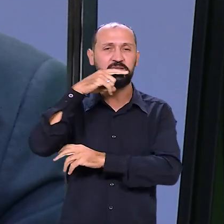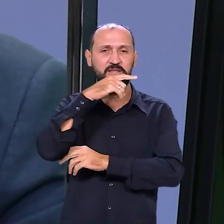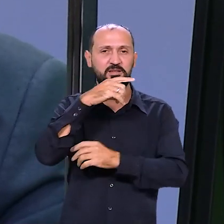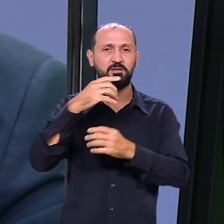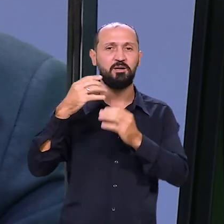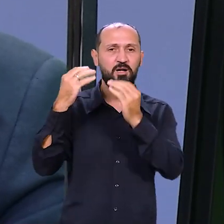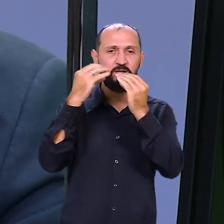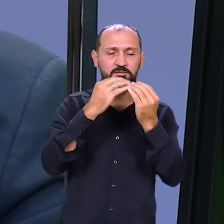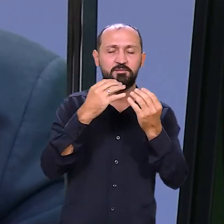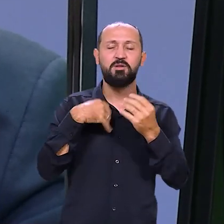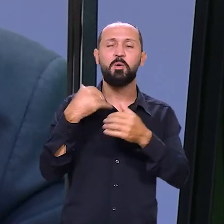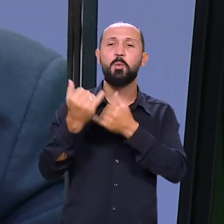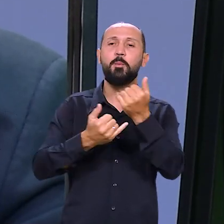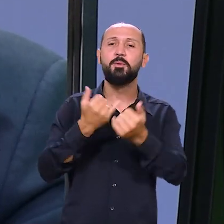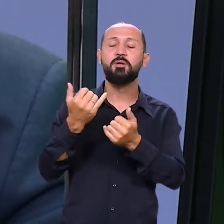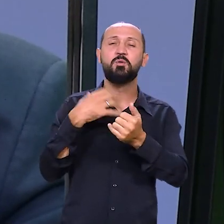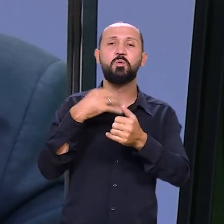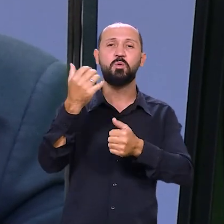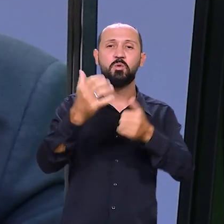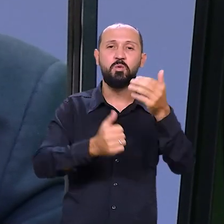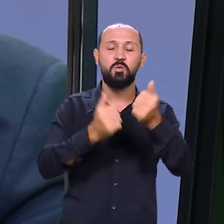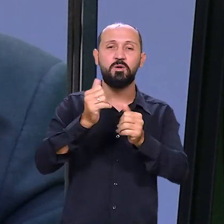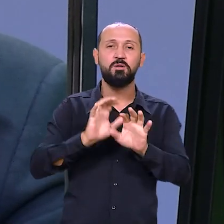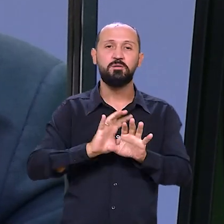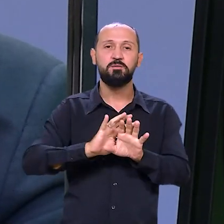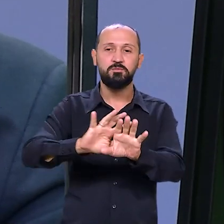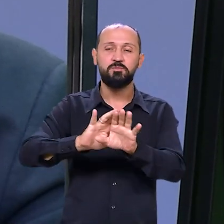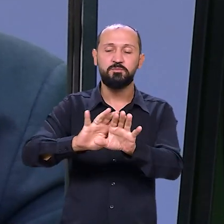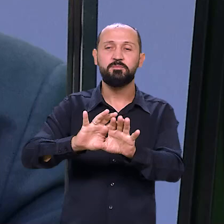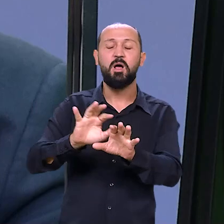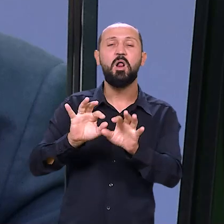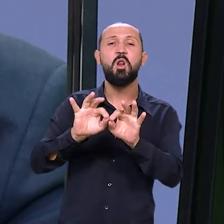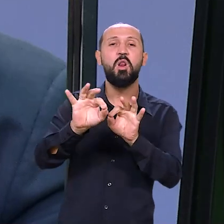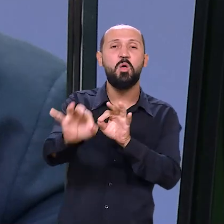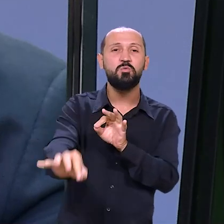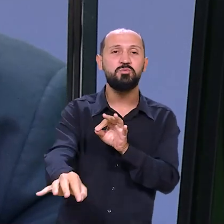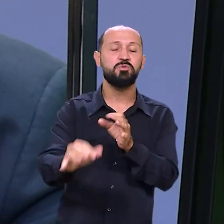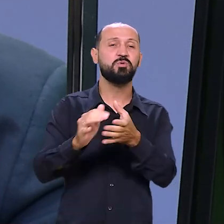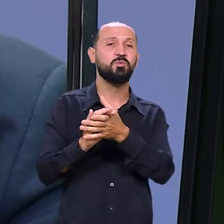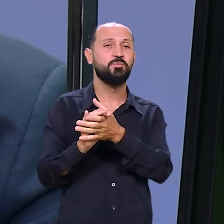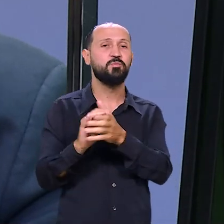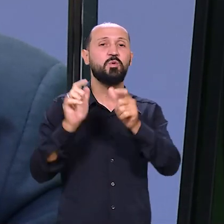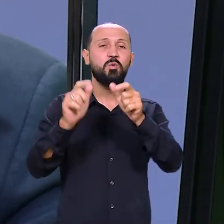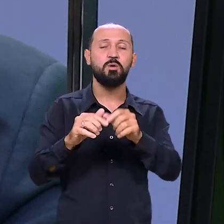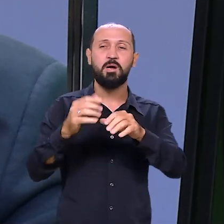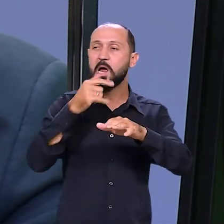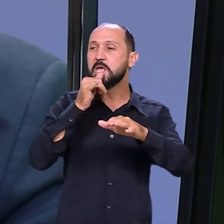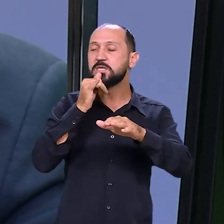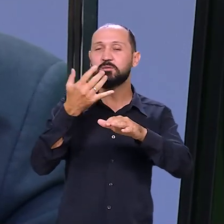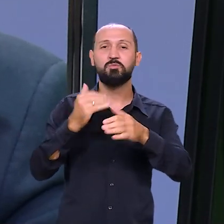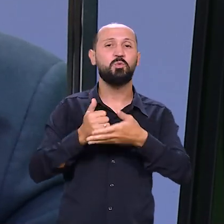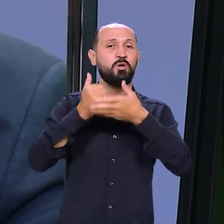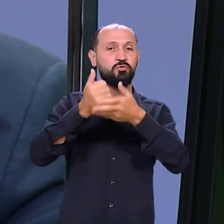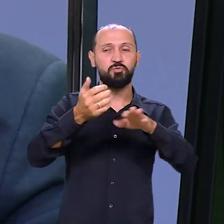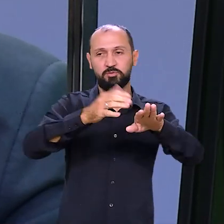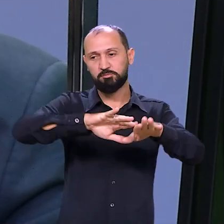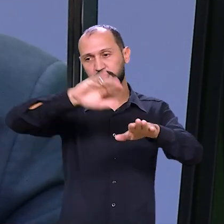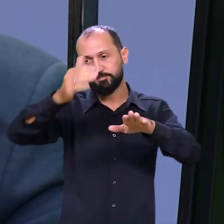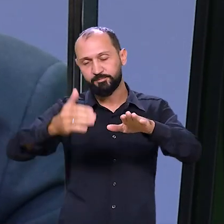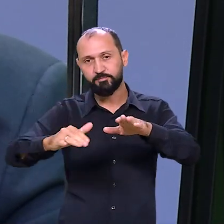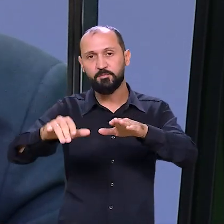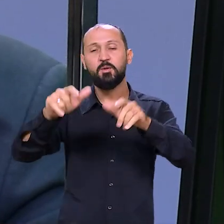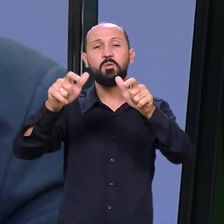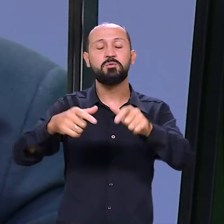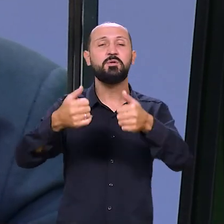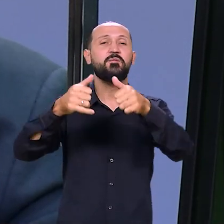cana, e aí eu brinco, eu falo assim, o leite está sendo empurrado para os buracos, né? As áreas onde o relevo não colabora para outros